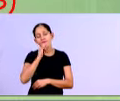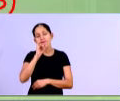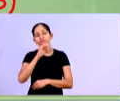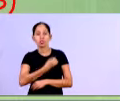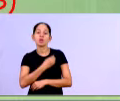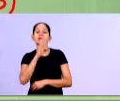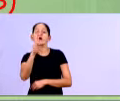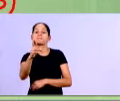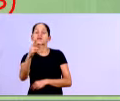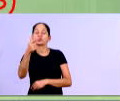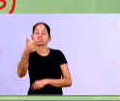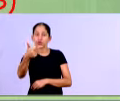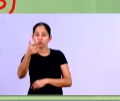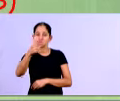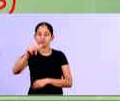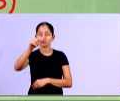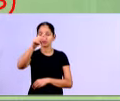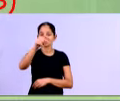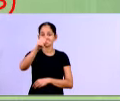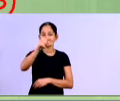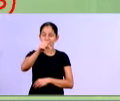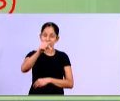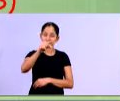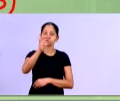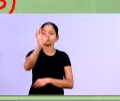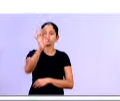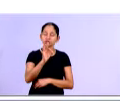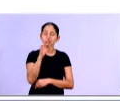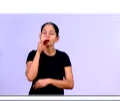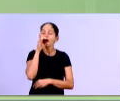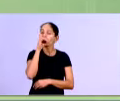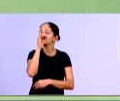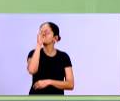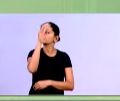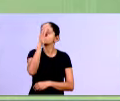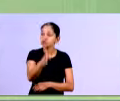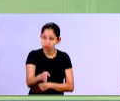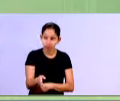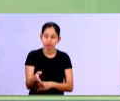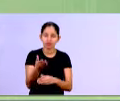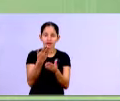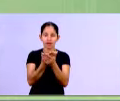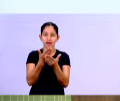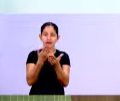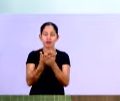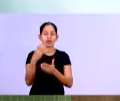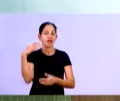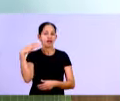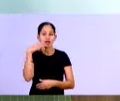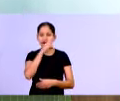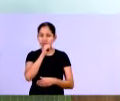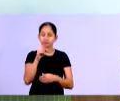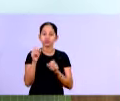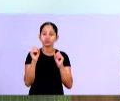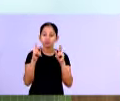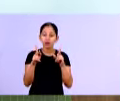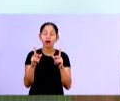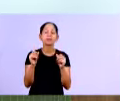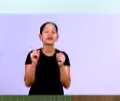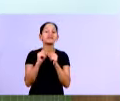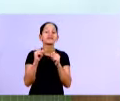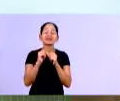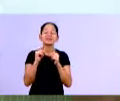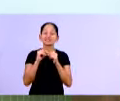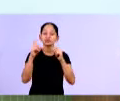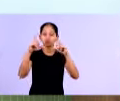2,7%. Só adiantei, fiz mais rápido para adiantar a nossa aula, ok? Mas ali eu vou usar a fórmula de